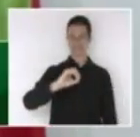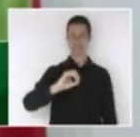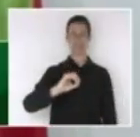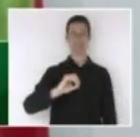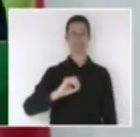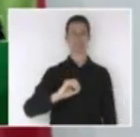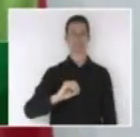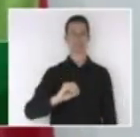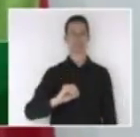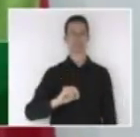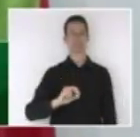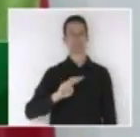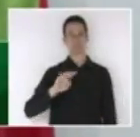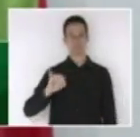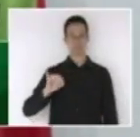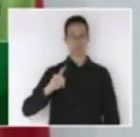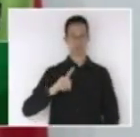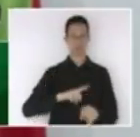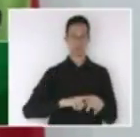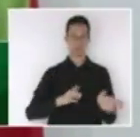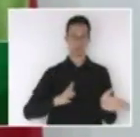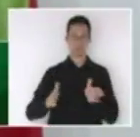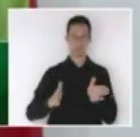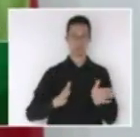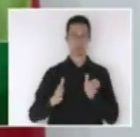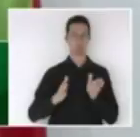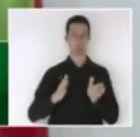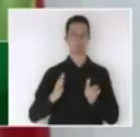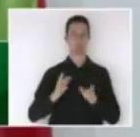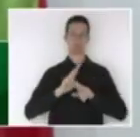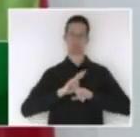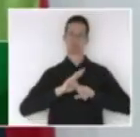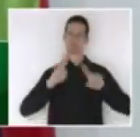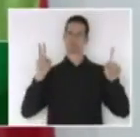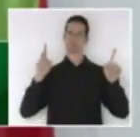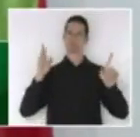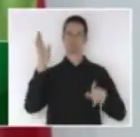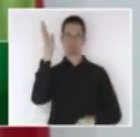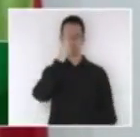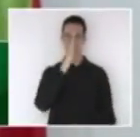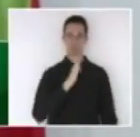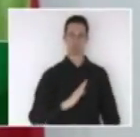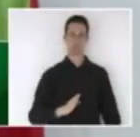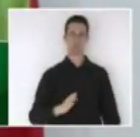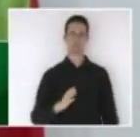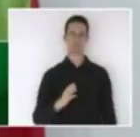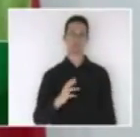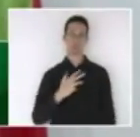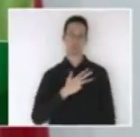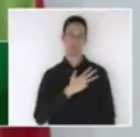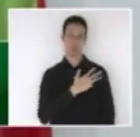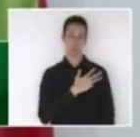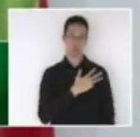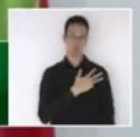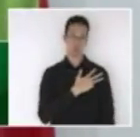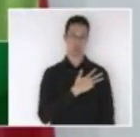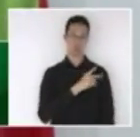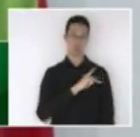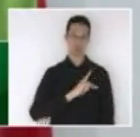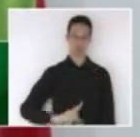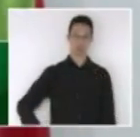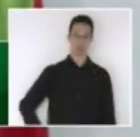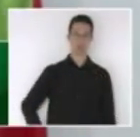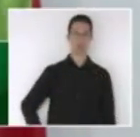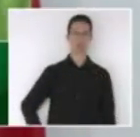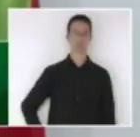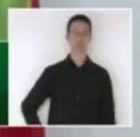histórico no nosso país, onde o presidente, ex-presidente Lula, nossa presidente Gleisi, o